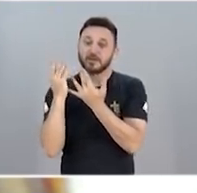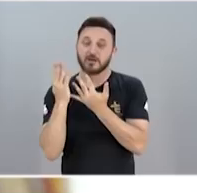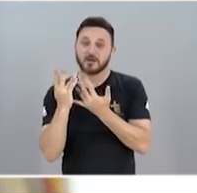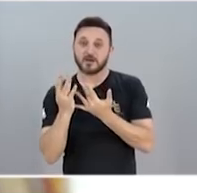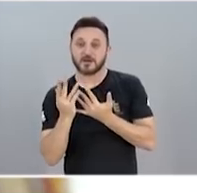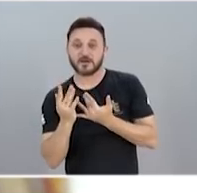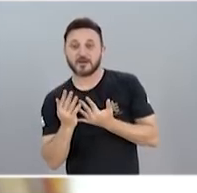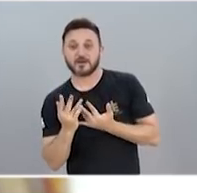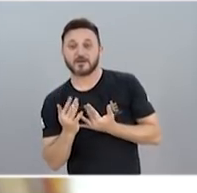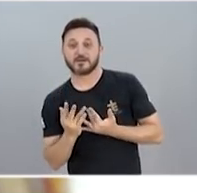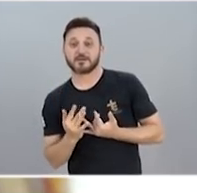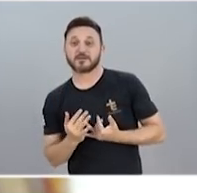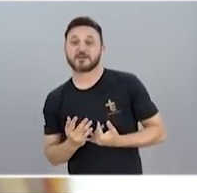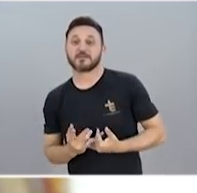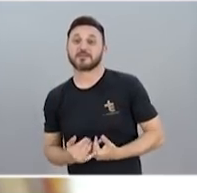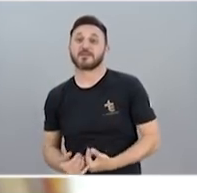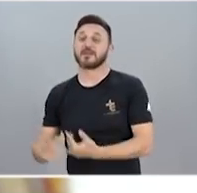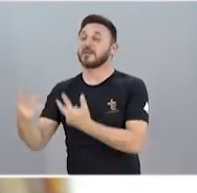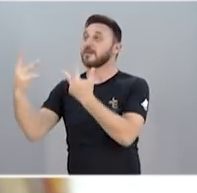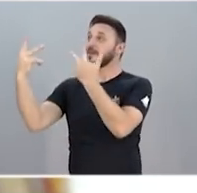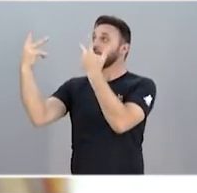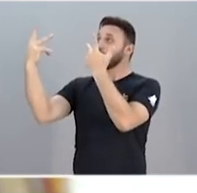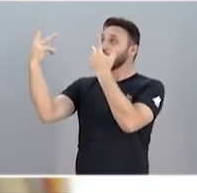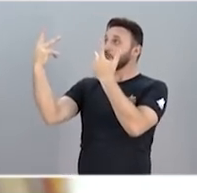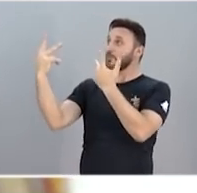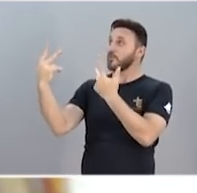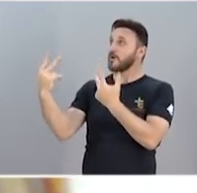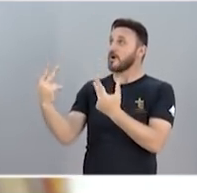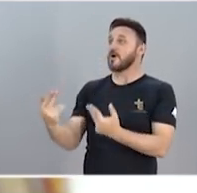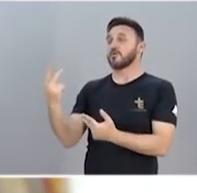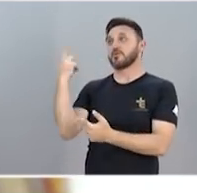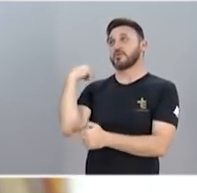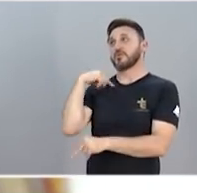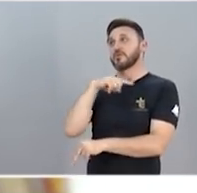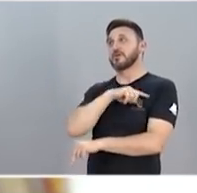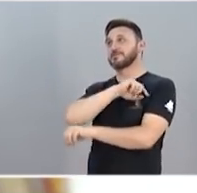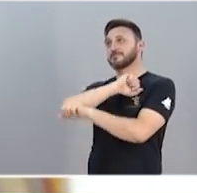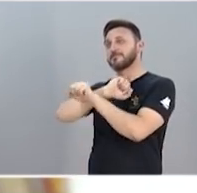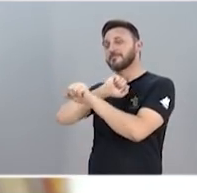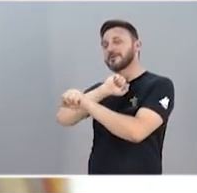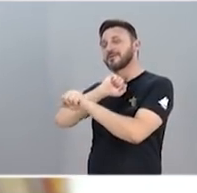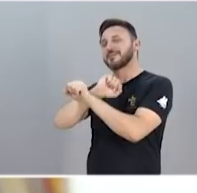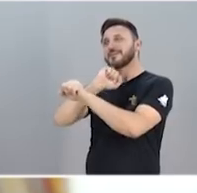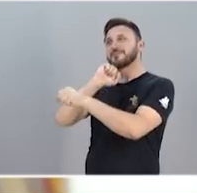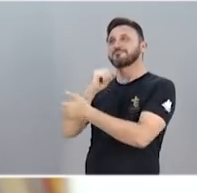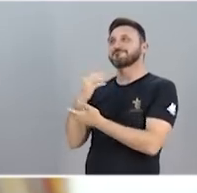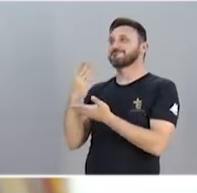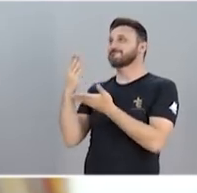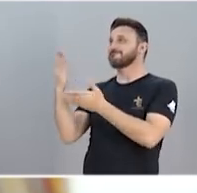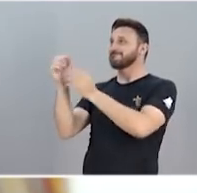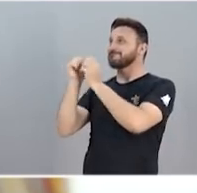graça, da mesma forma que em vós nós